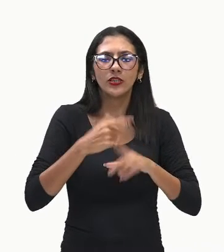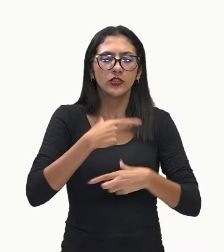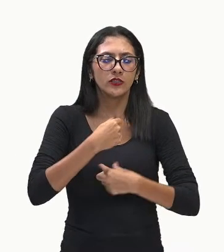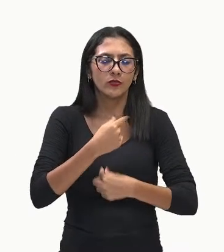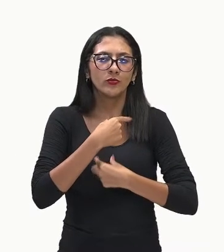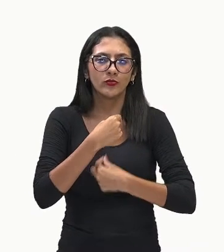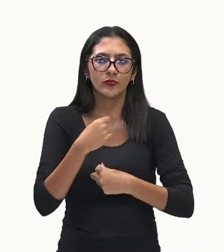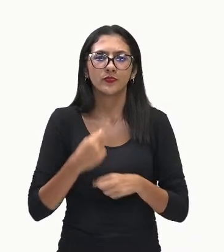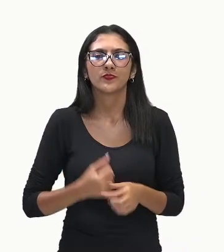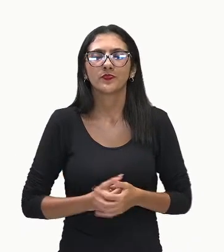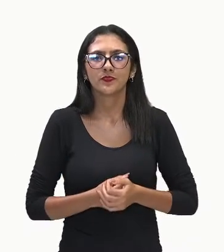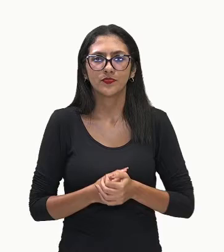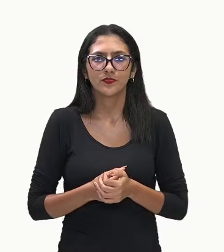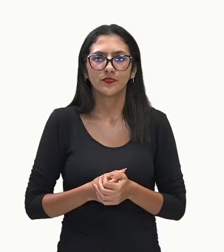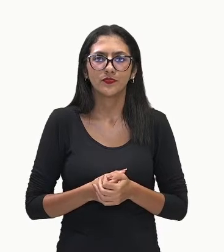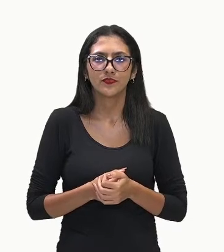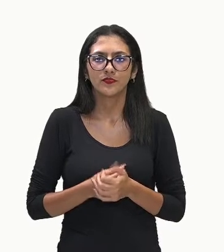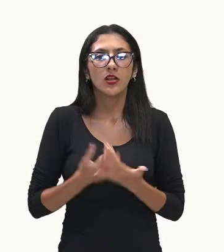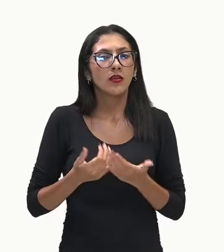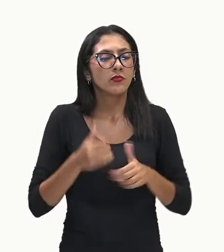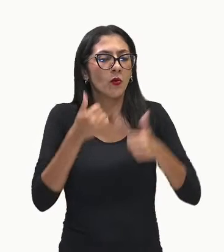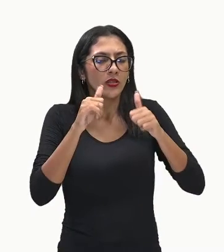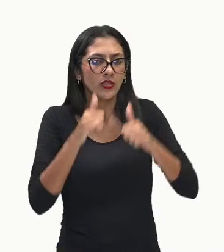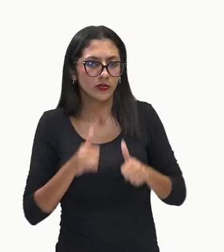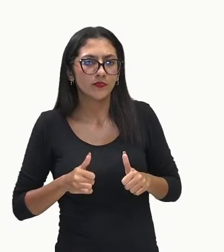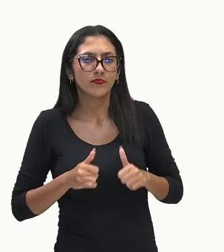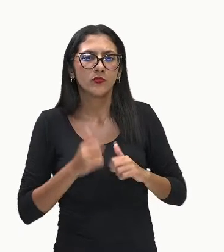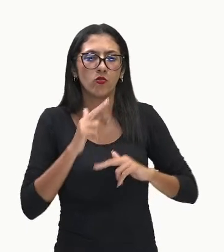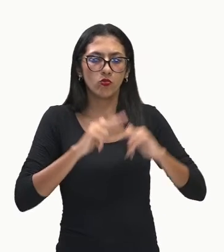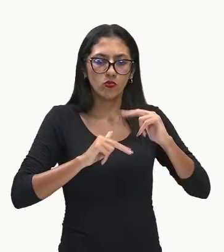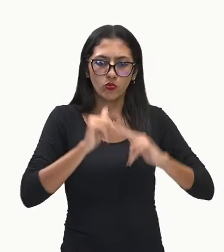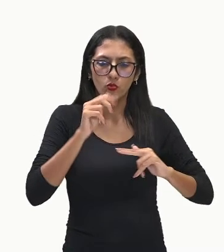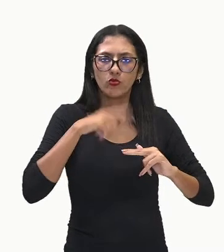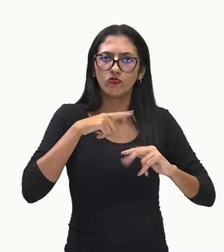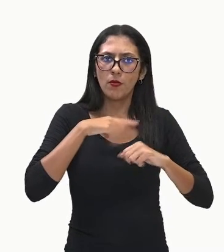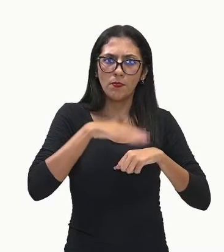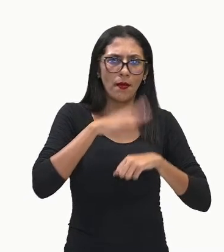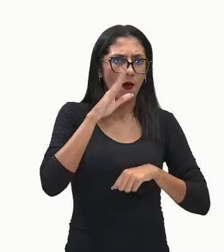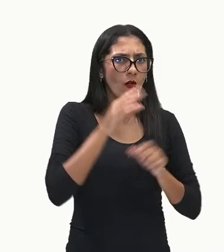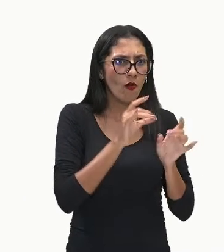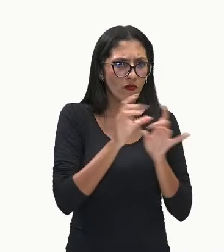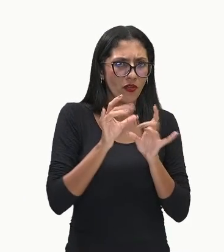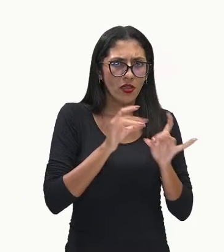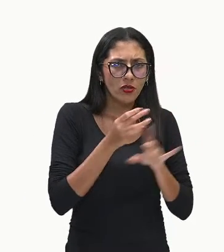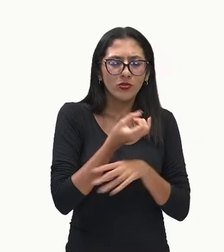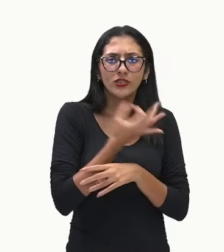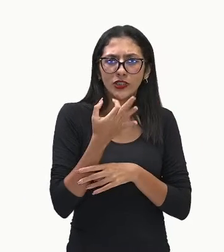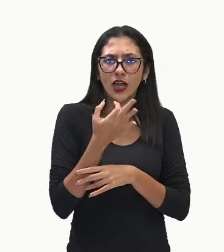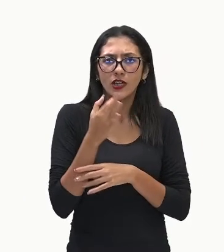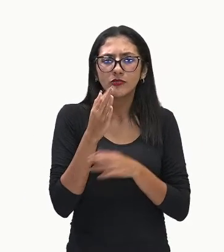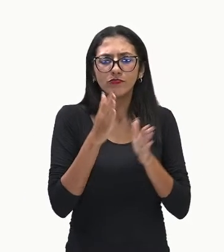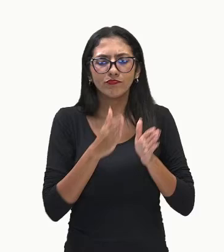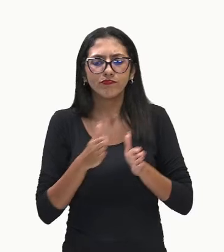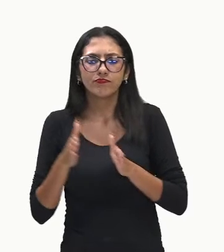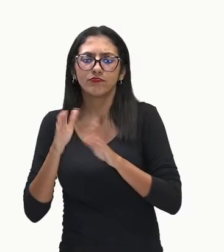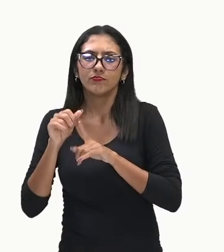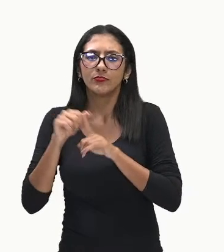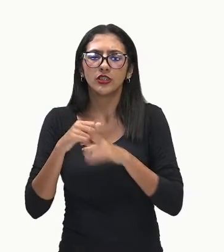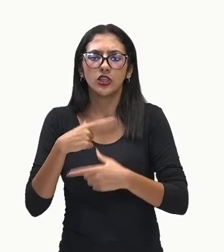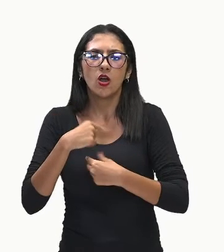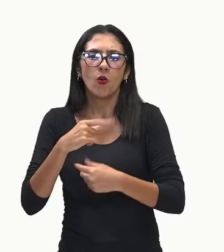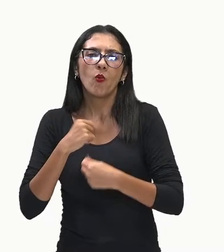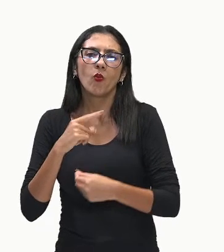concluir com essa análise que o mês de junho teve a maior venda absoluta e o mês de agosto teve a menor venda